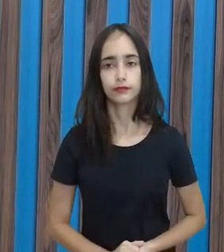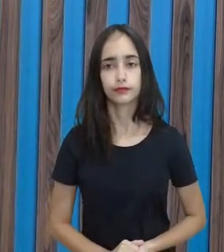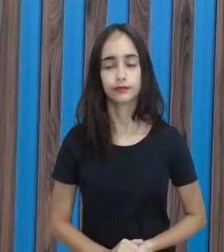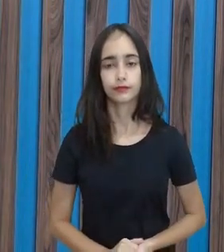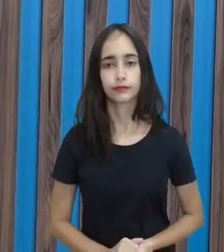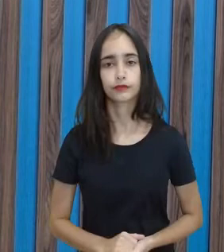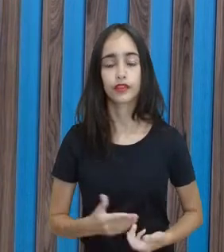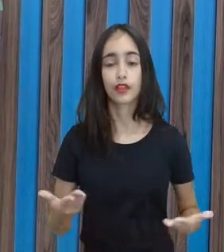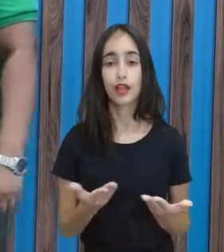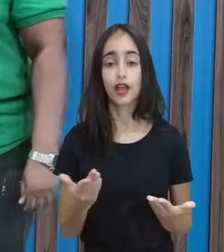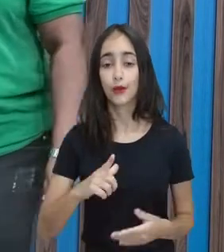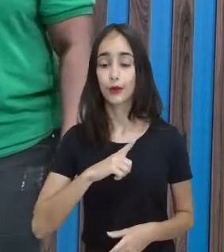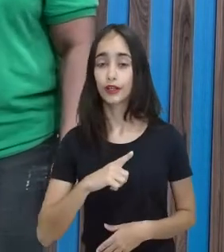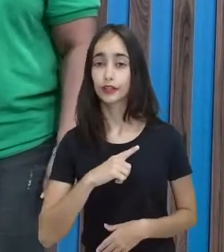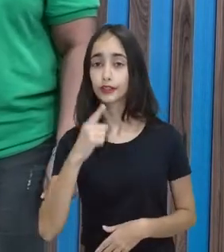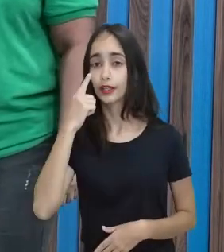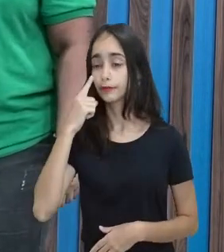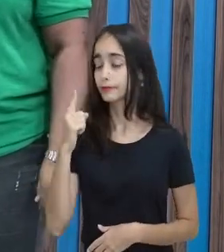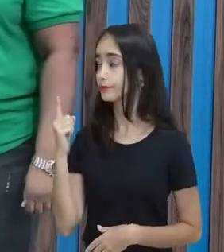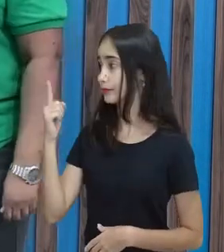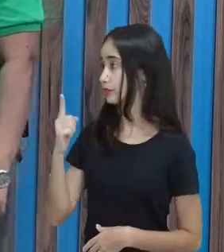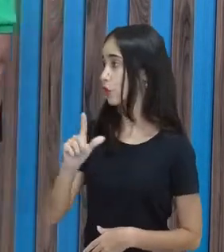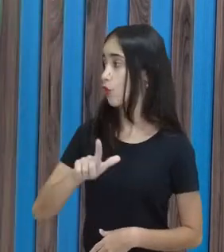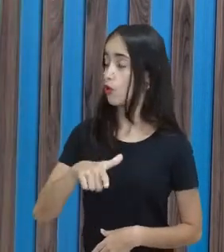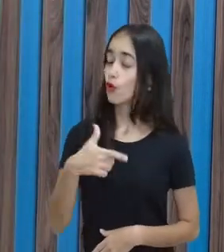Aqui nós temos outro exemplo.